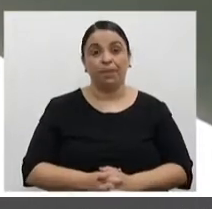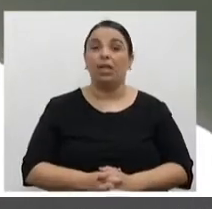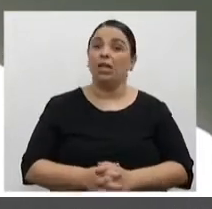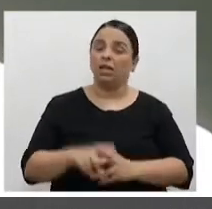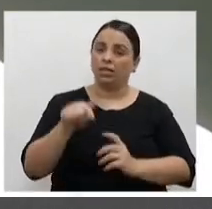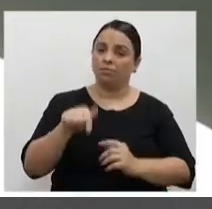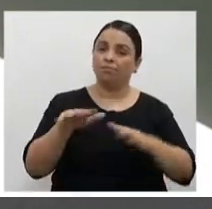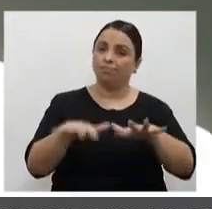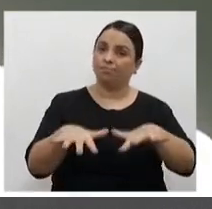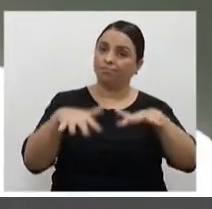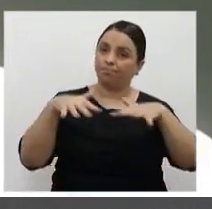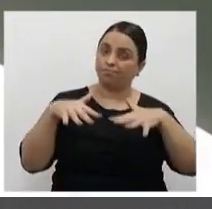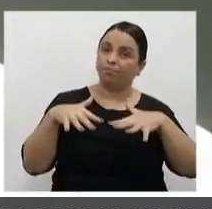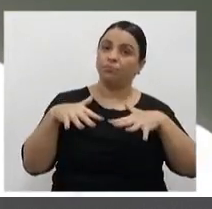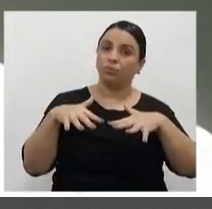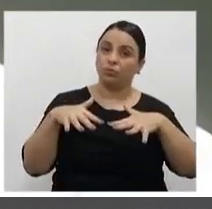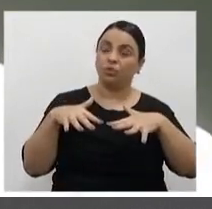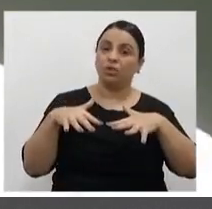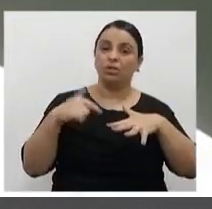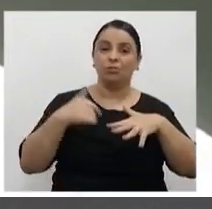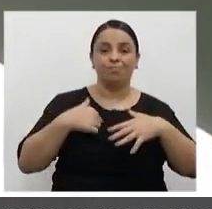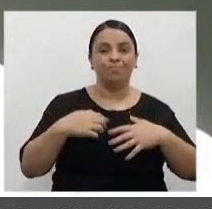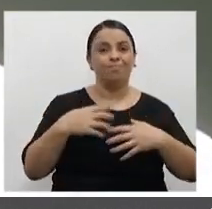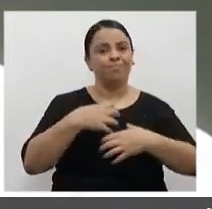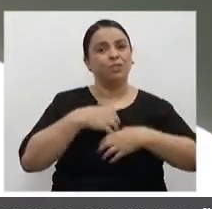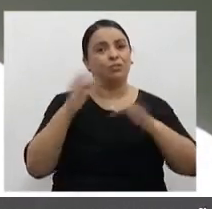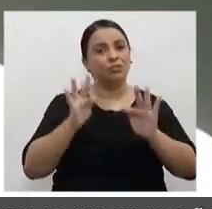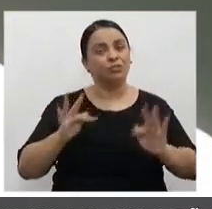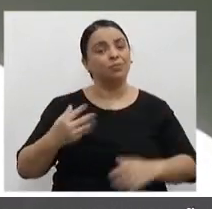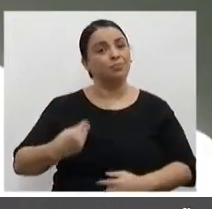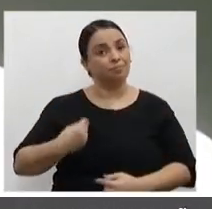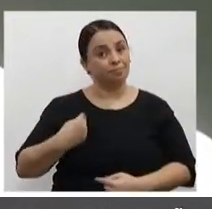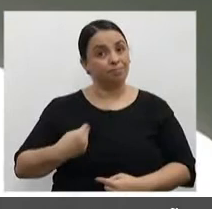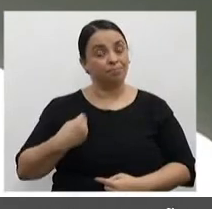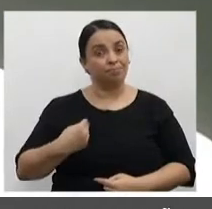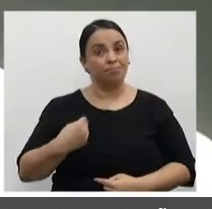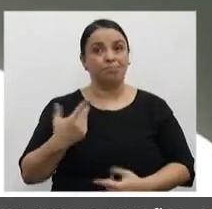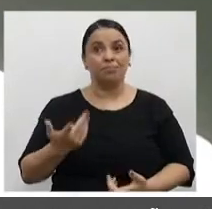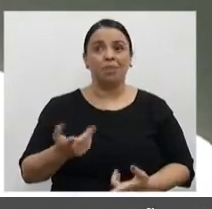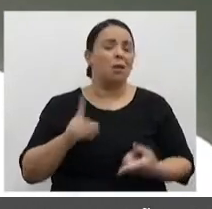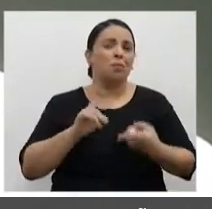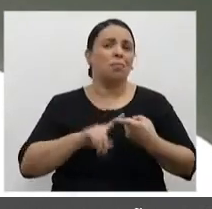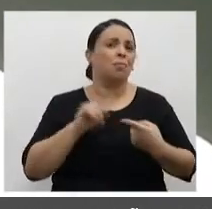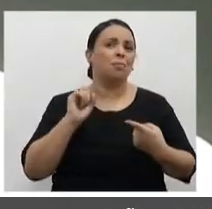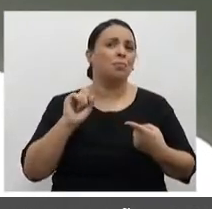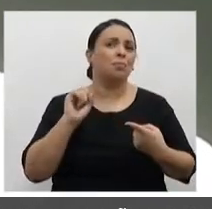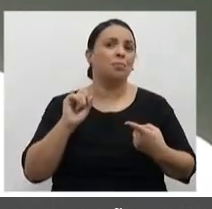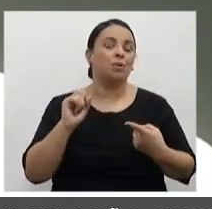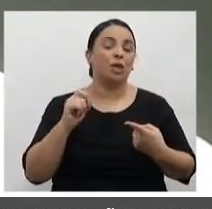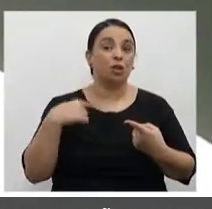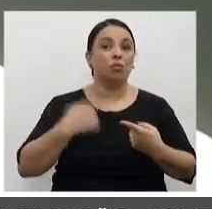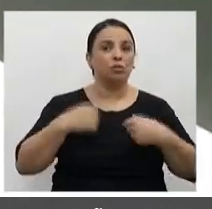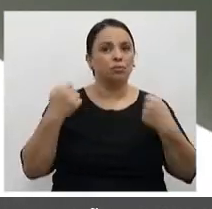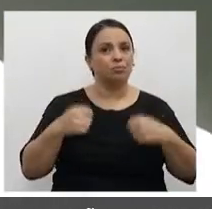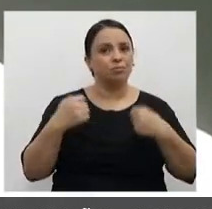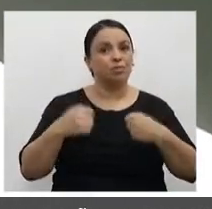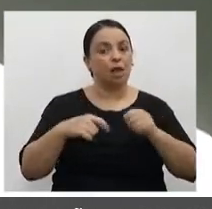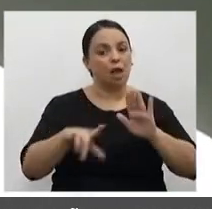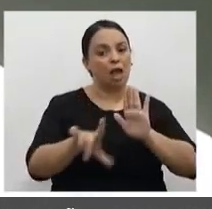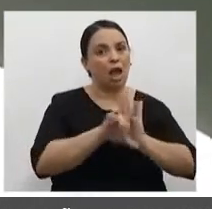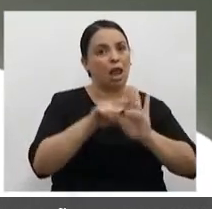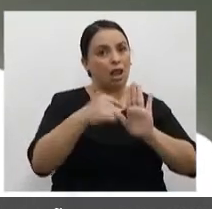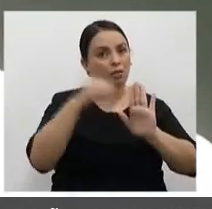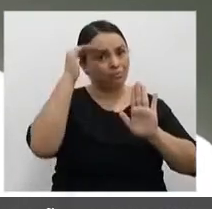audiência, primeiro porque, inclusive, bem destacou o deputado Rafael Martins, a gente tem que fazer cumprir o que está na lei,